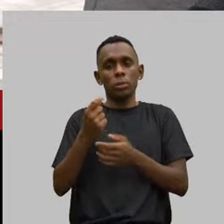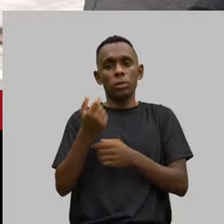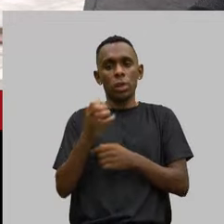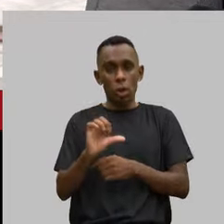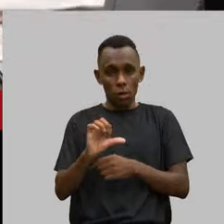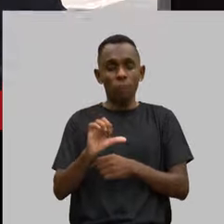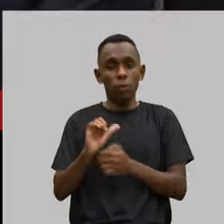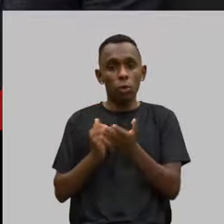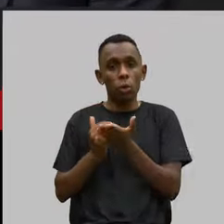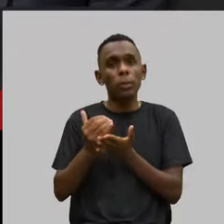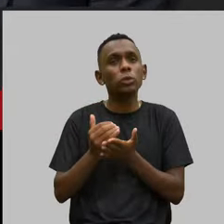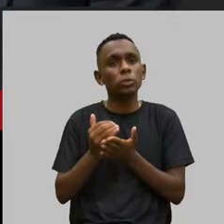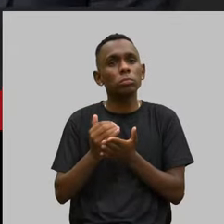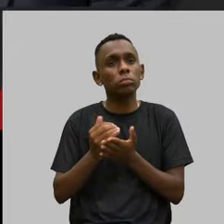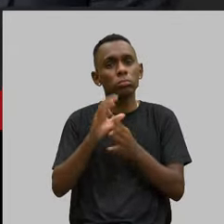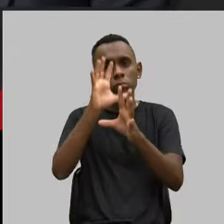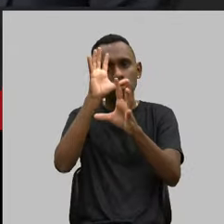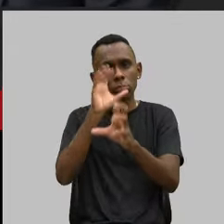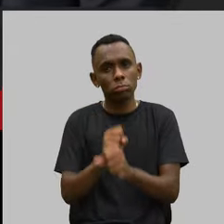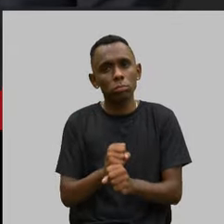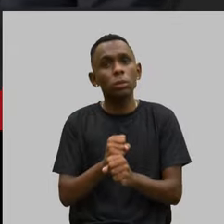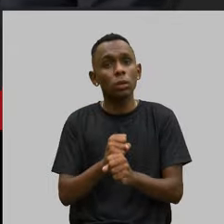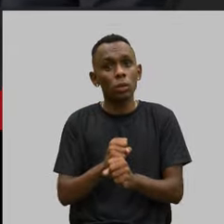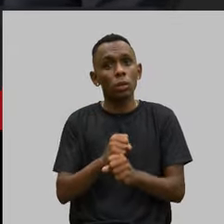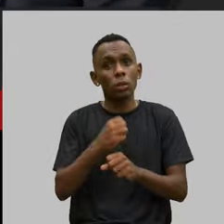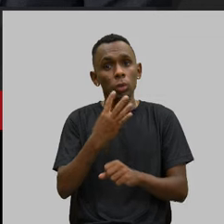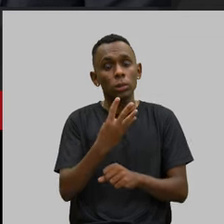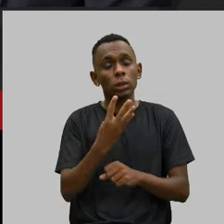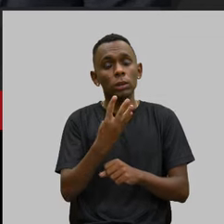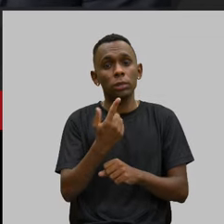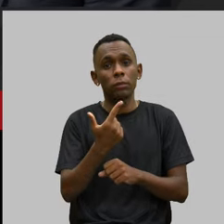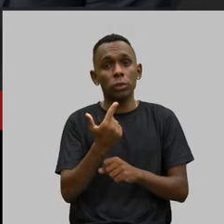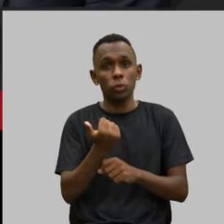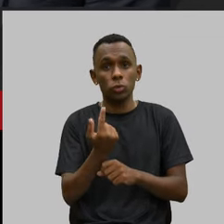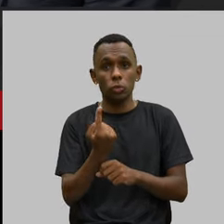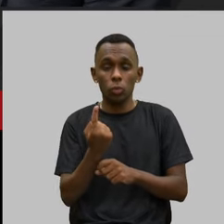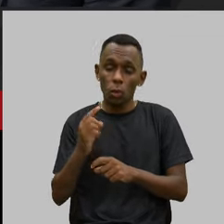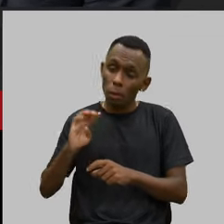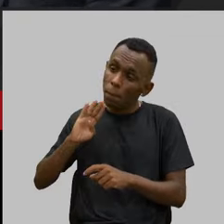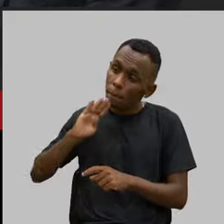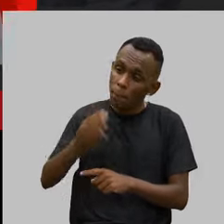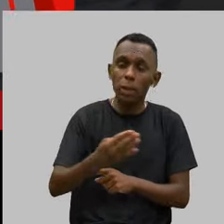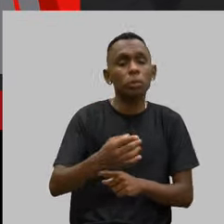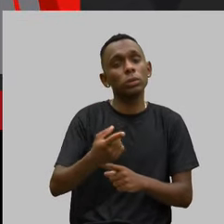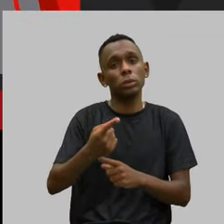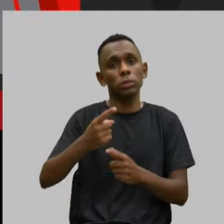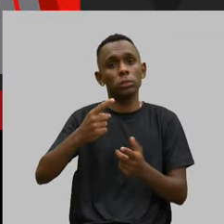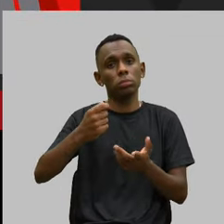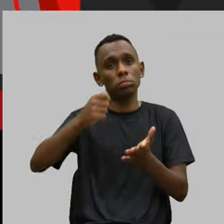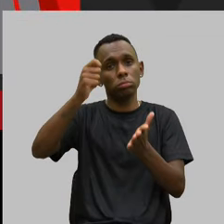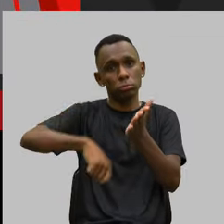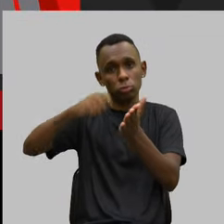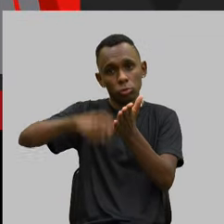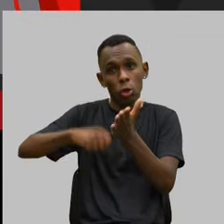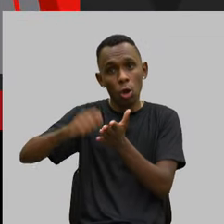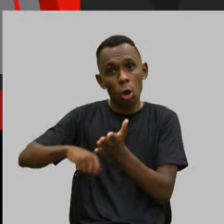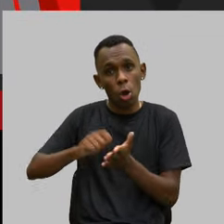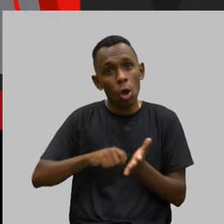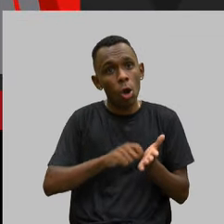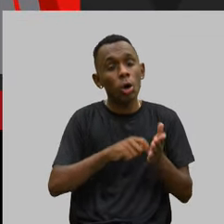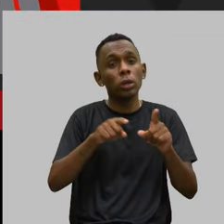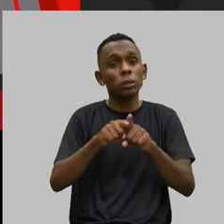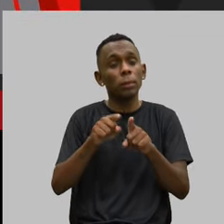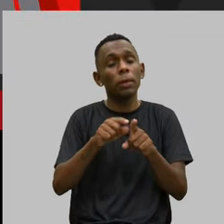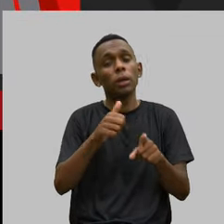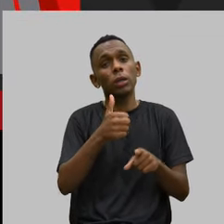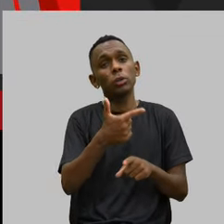temos aí um total de 421 bilhões de protocolos assinados e uma um total de 210.000